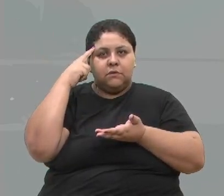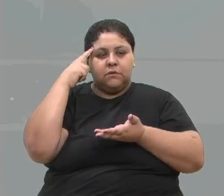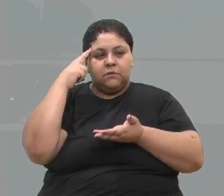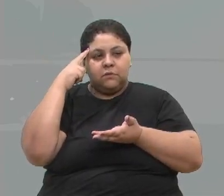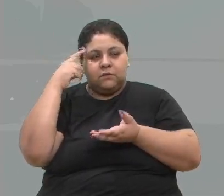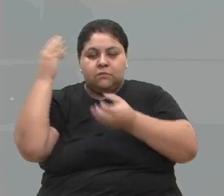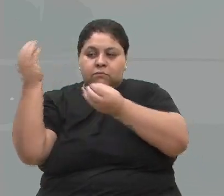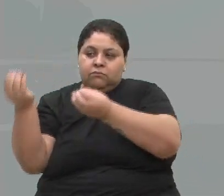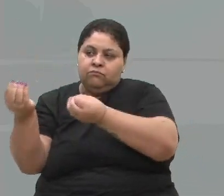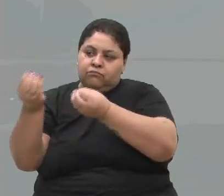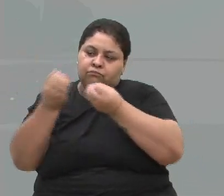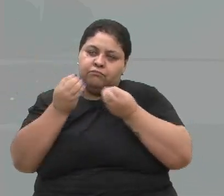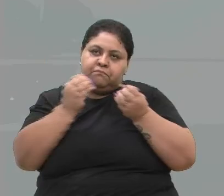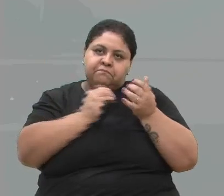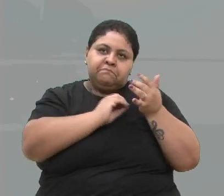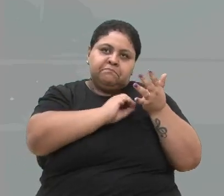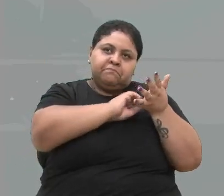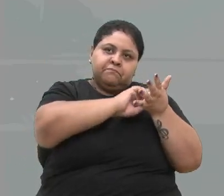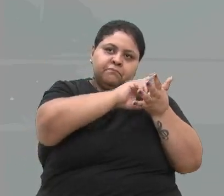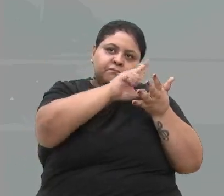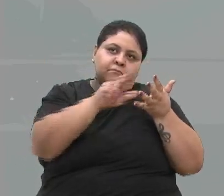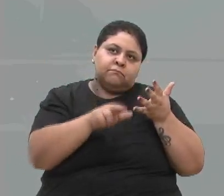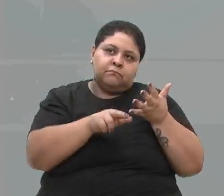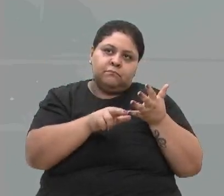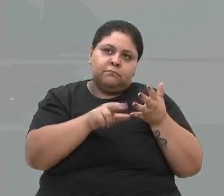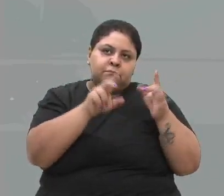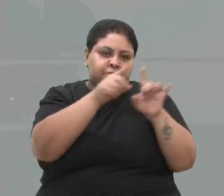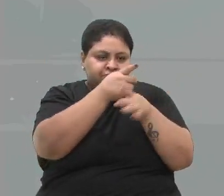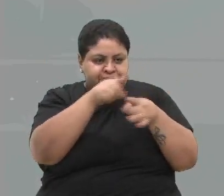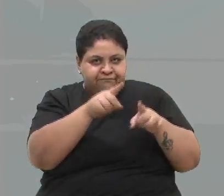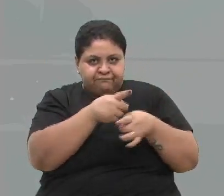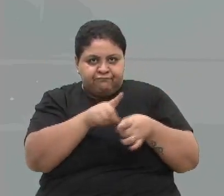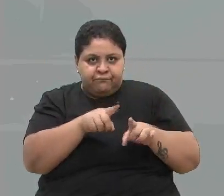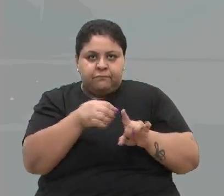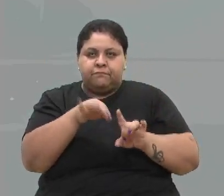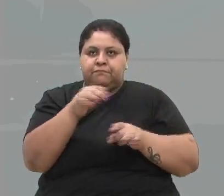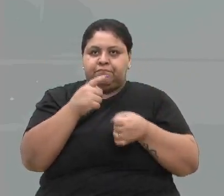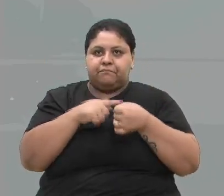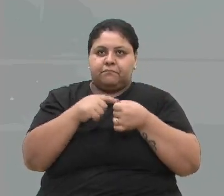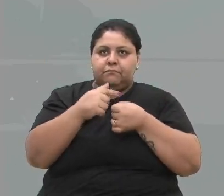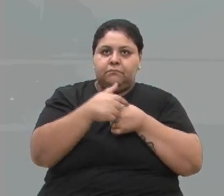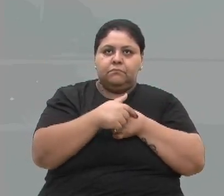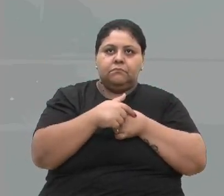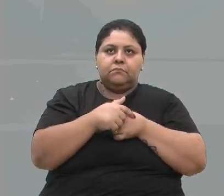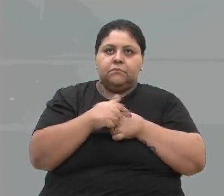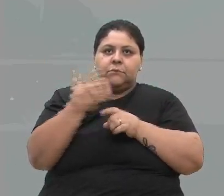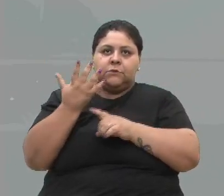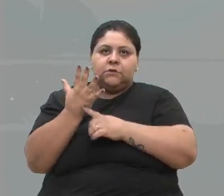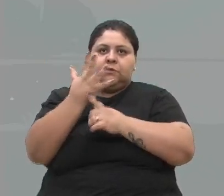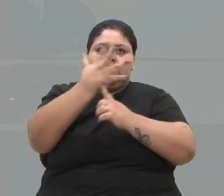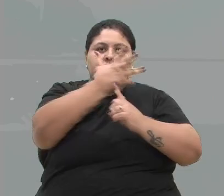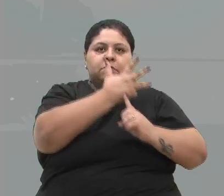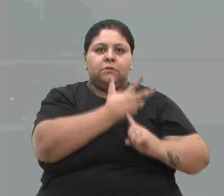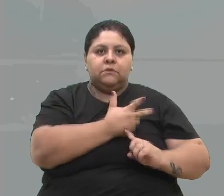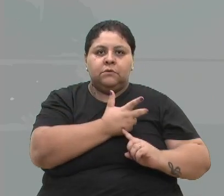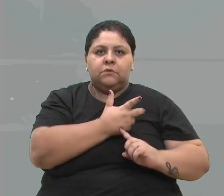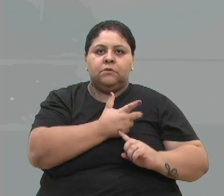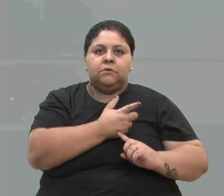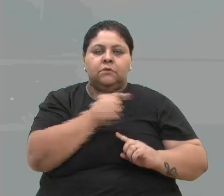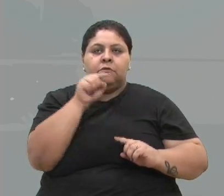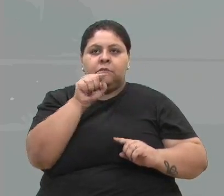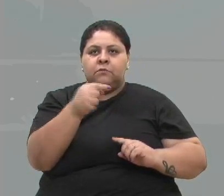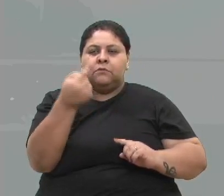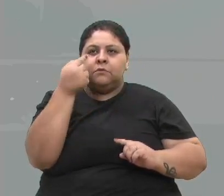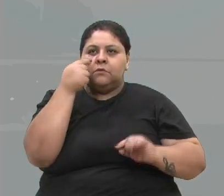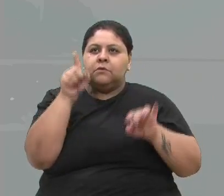Novo, diversos músicos de nossa cidade, diversos artistas da nossa cidade. Vocês estão presenciando aí